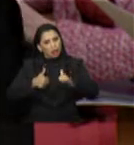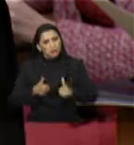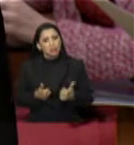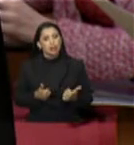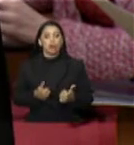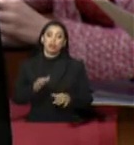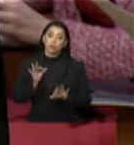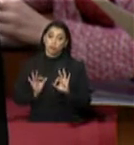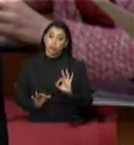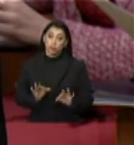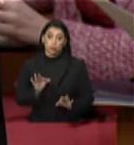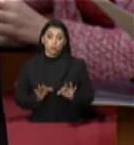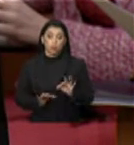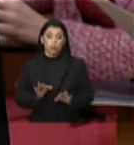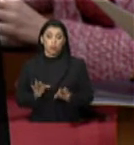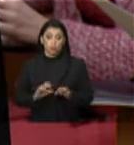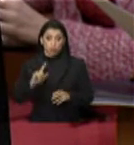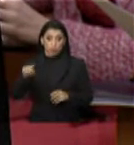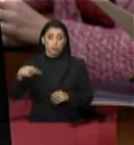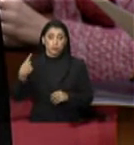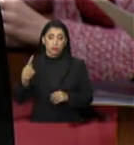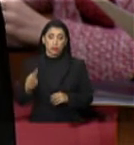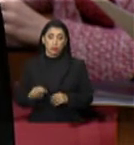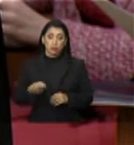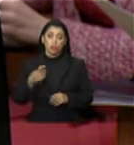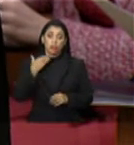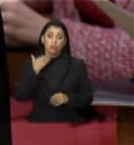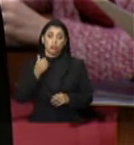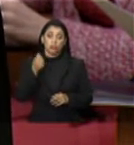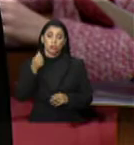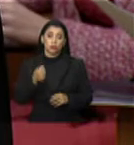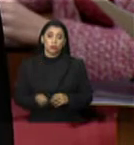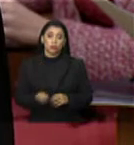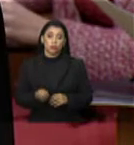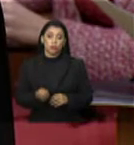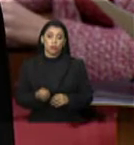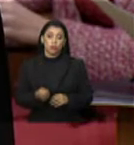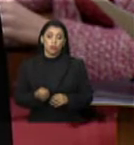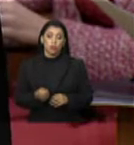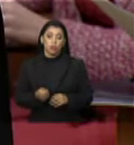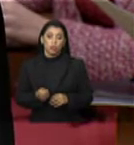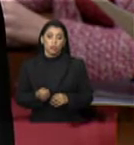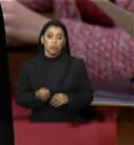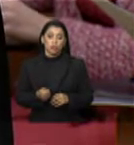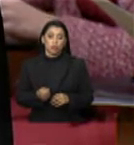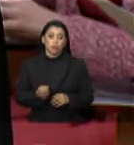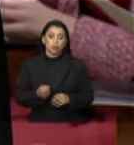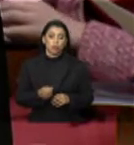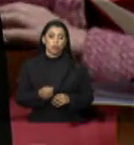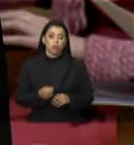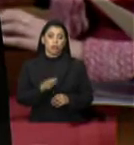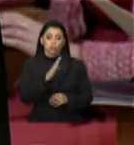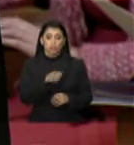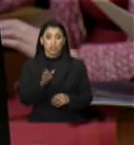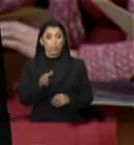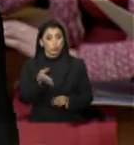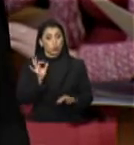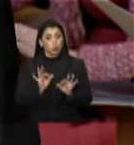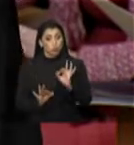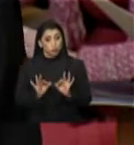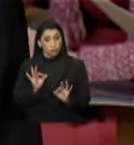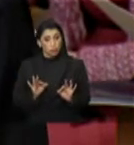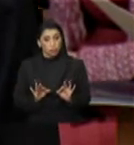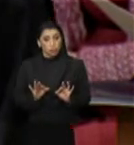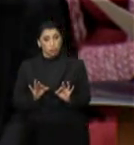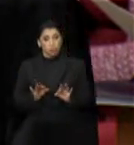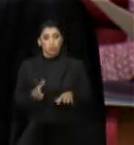no em um segundo momento no juízo rescisório desse julgado por isso